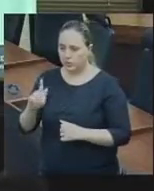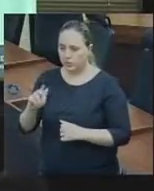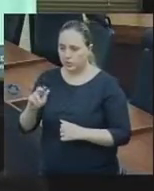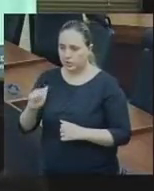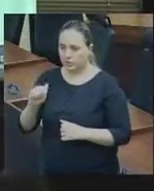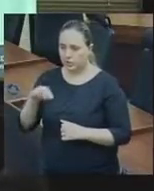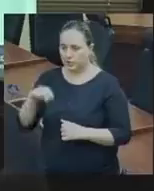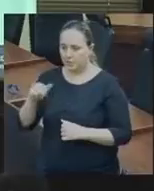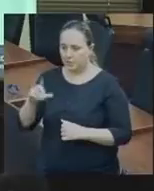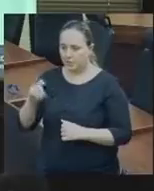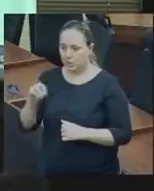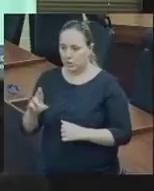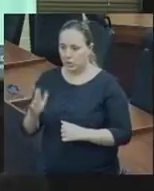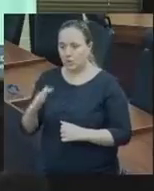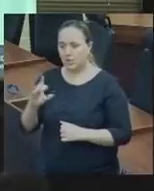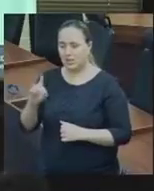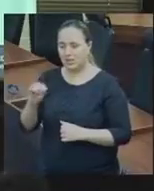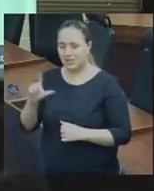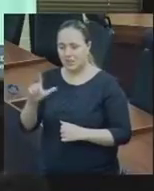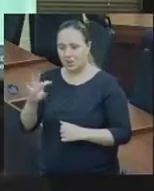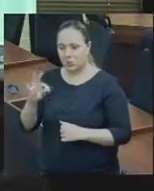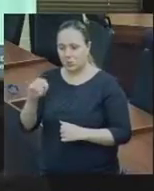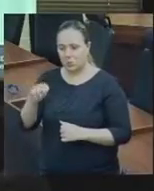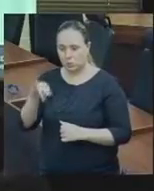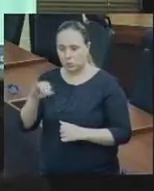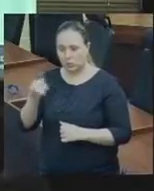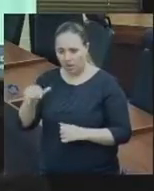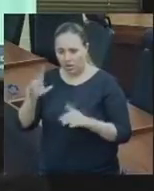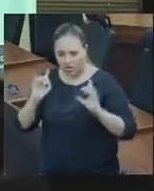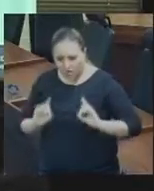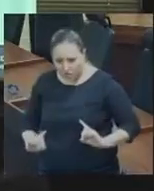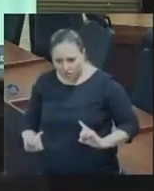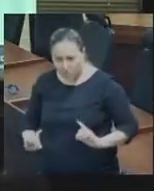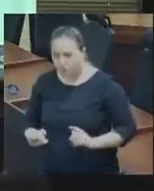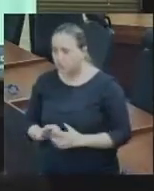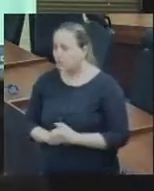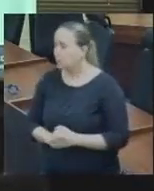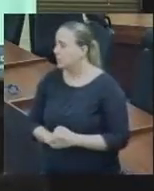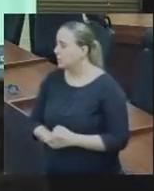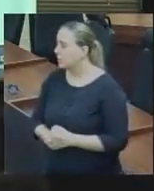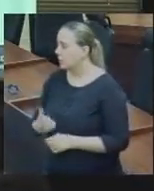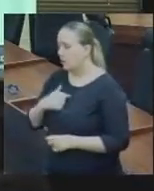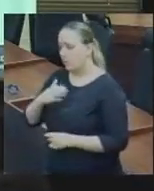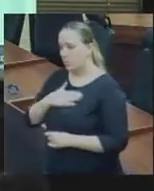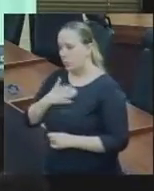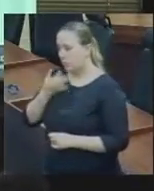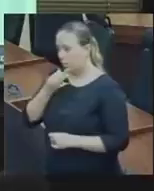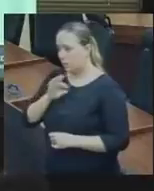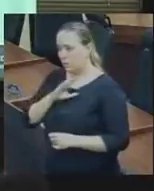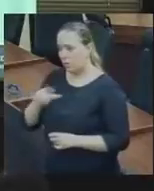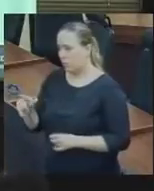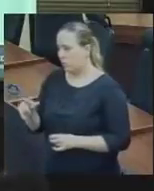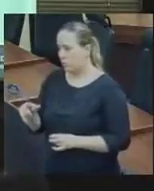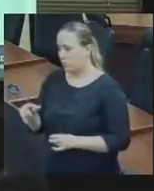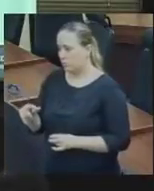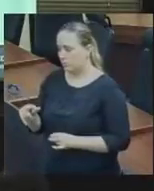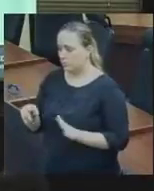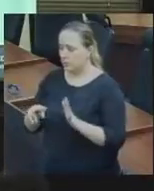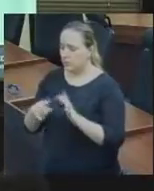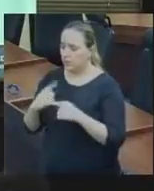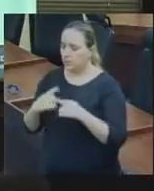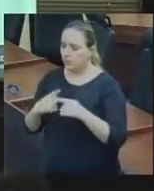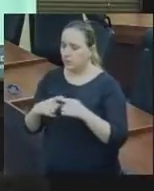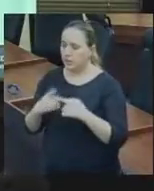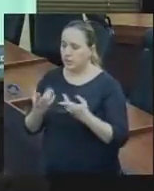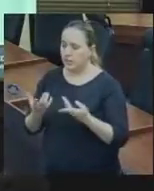na opinião de vocês na minha não é porque o daltonismo ele não representa uma limitação